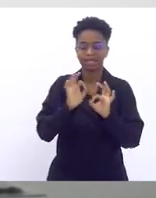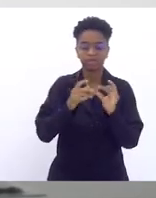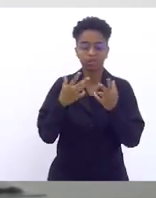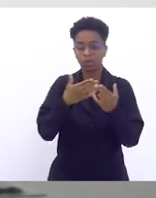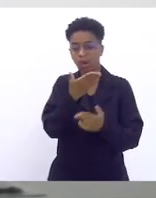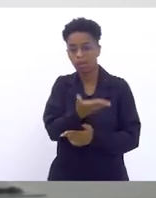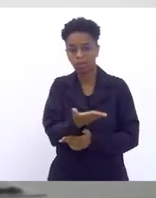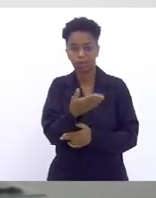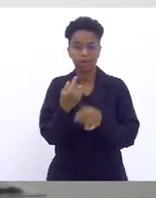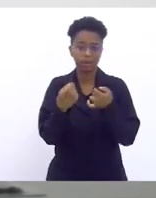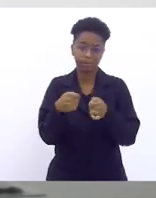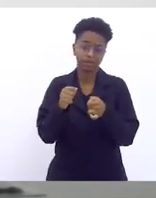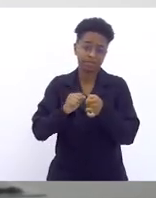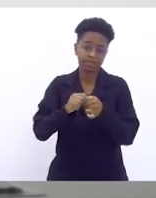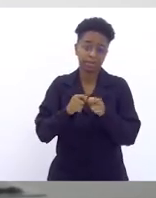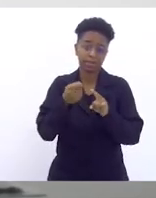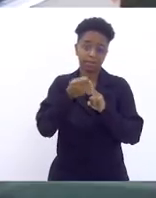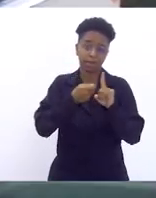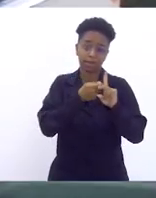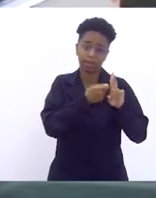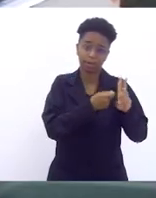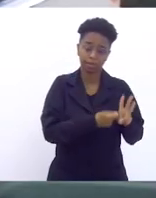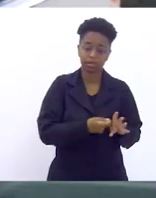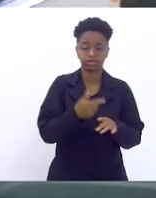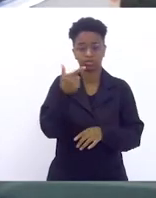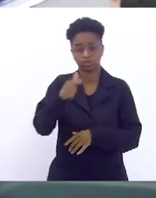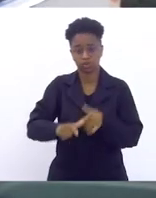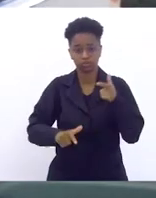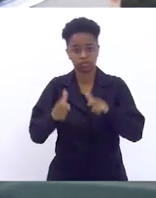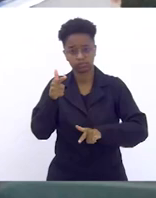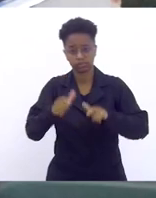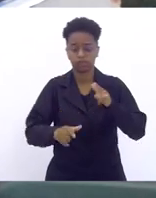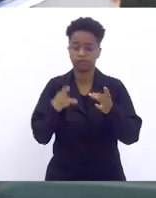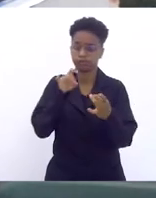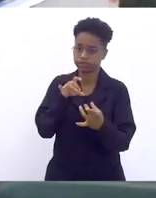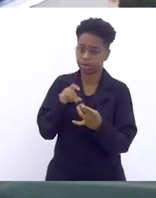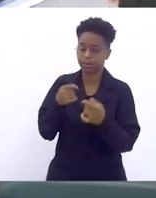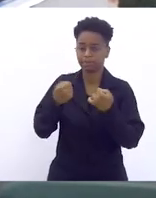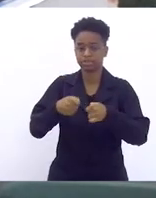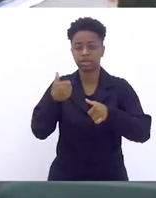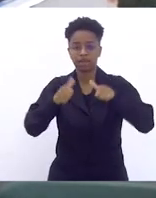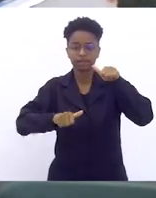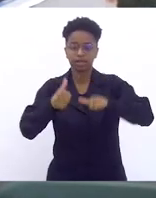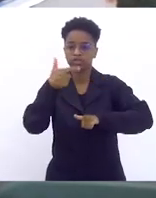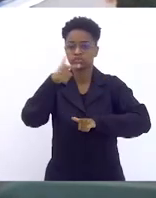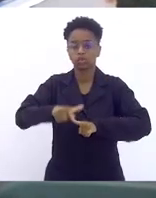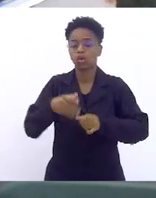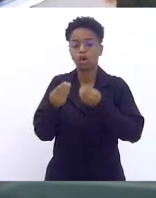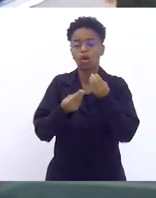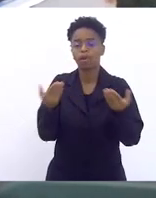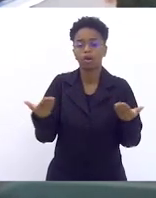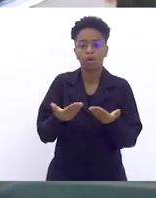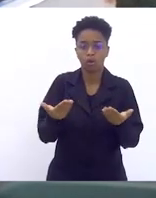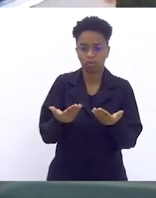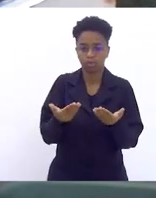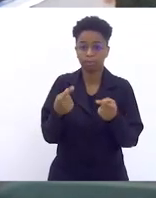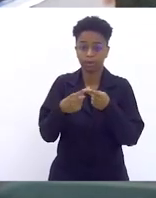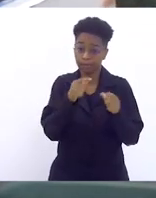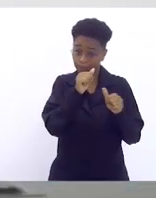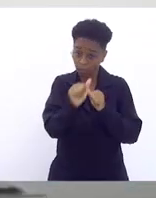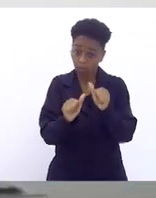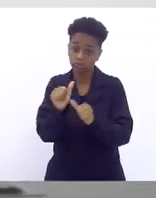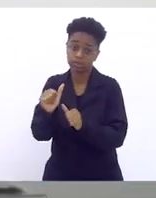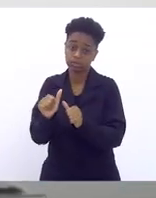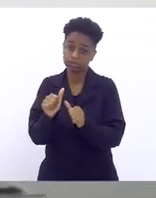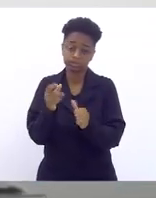tem que fazer isso por mês todo mês tem tem que fazer feedback todo mês você tem que já avaliar como é que tá o cenário agora o cenário ele muda ele